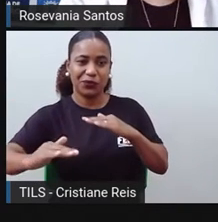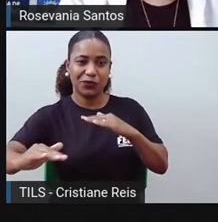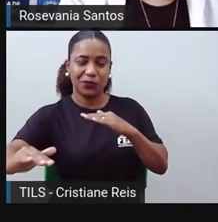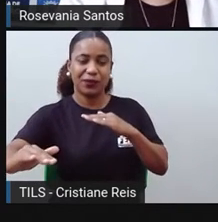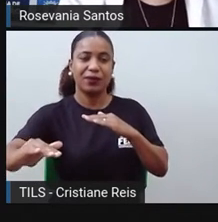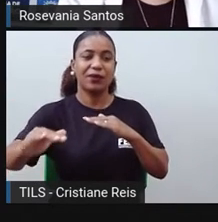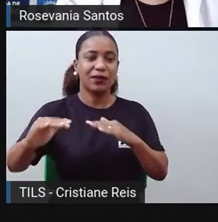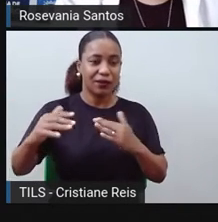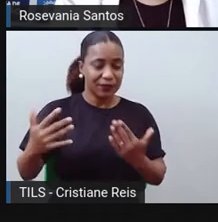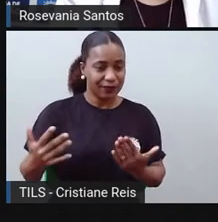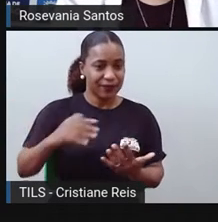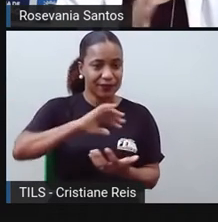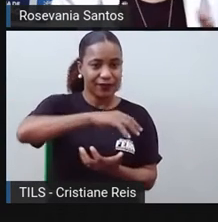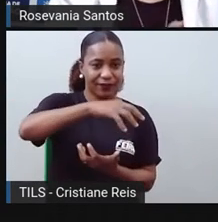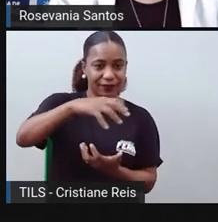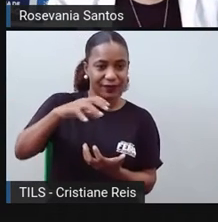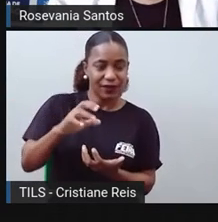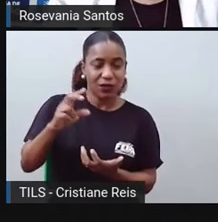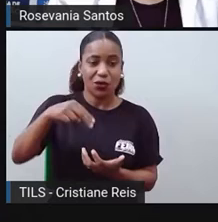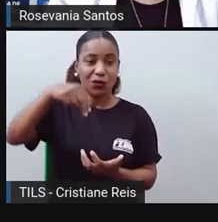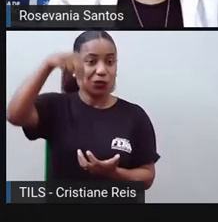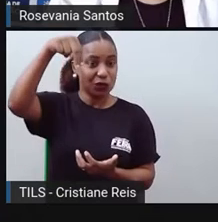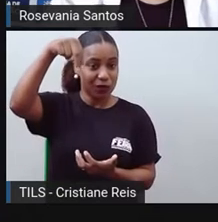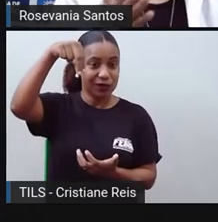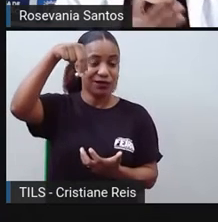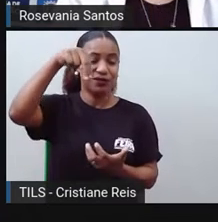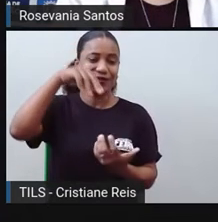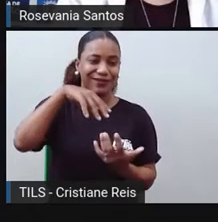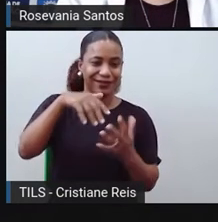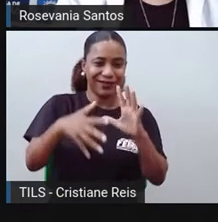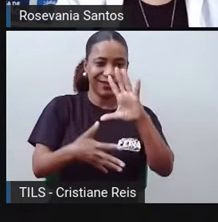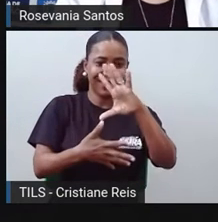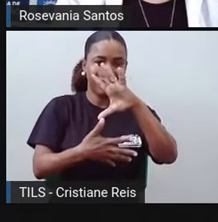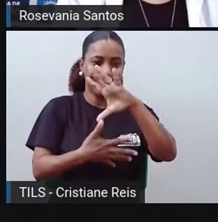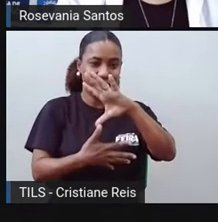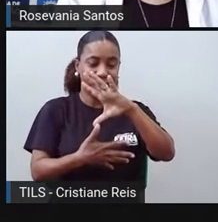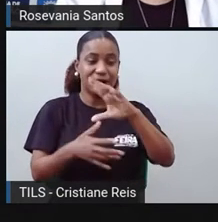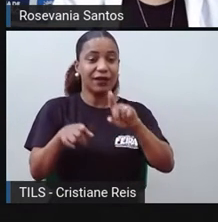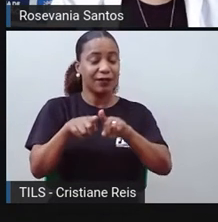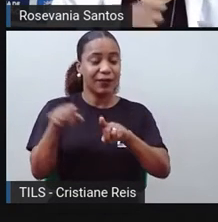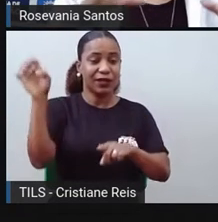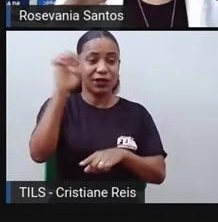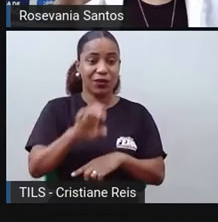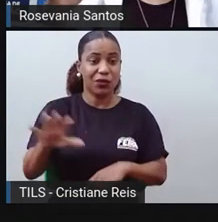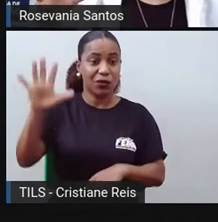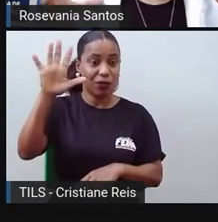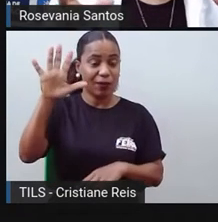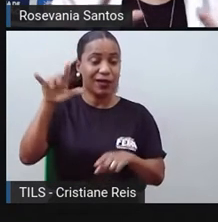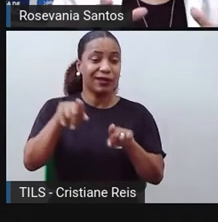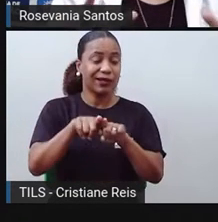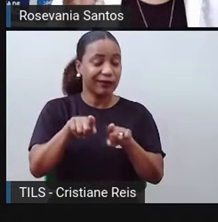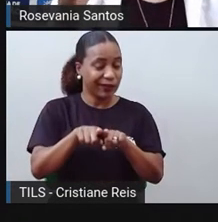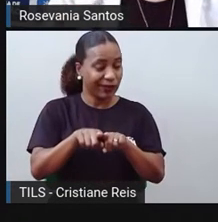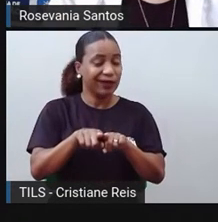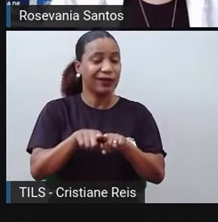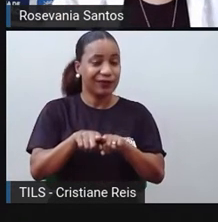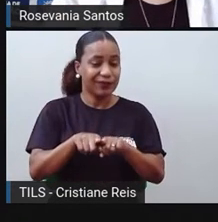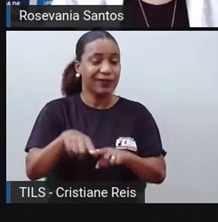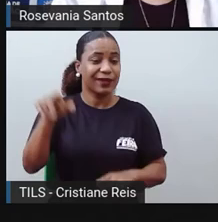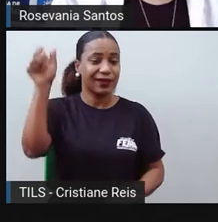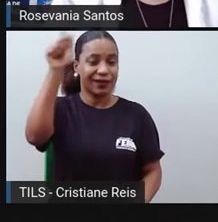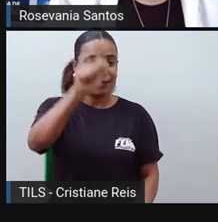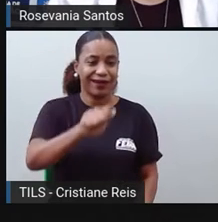falei para vocês, para o norte da América, o norte da Europa e o norte da Ásia, né? Ele tem ali